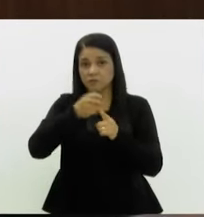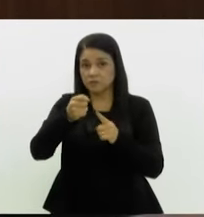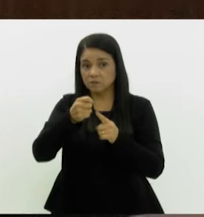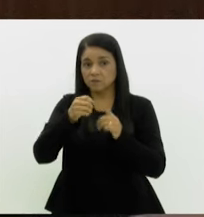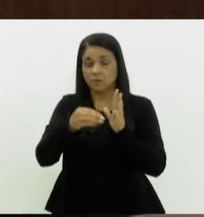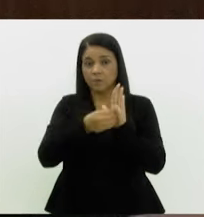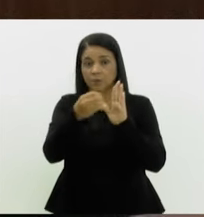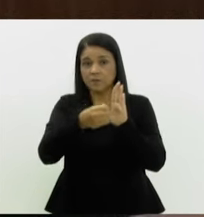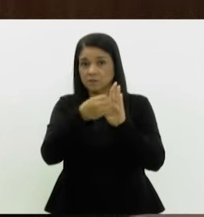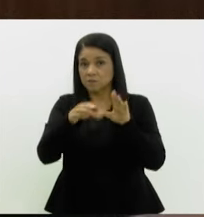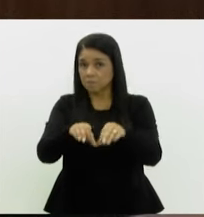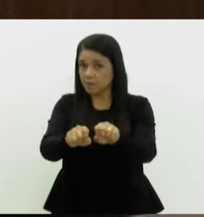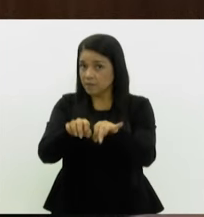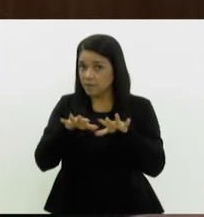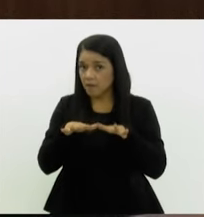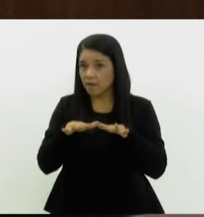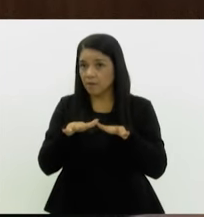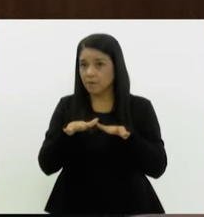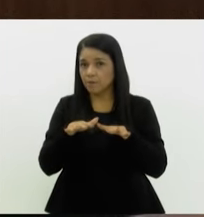plenário.